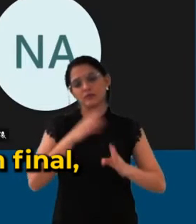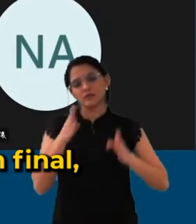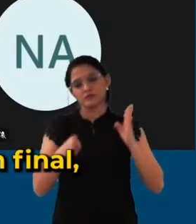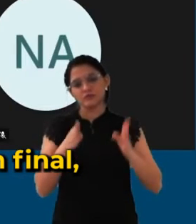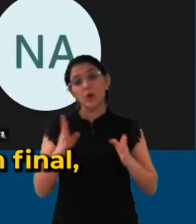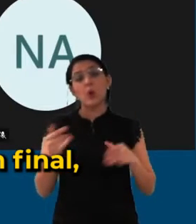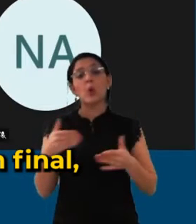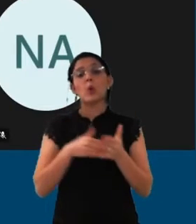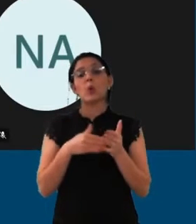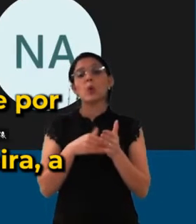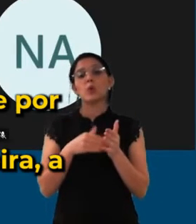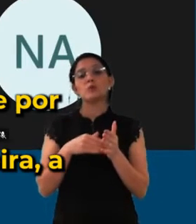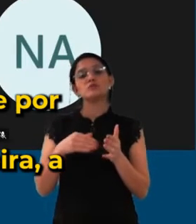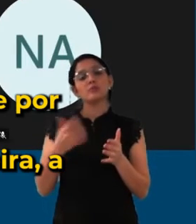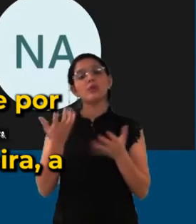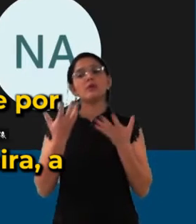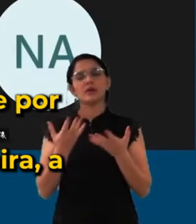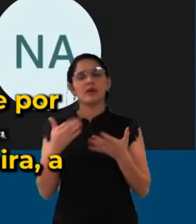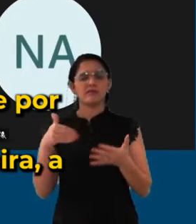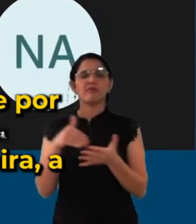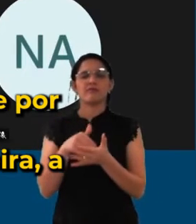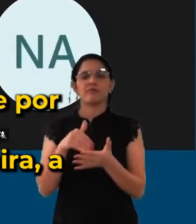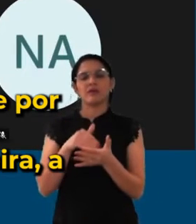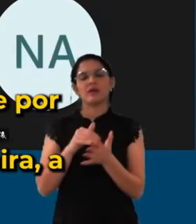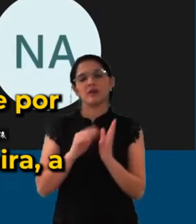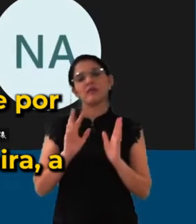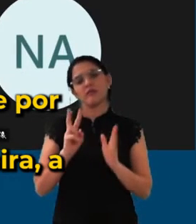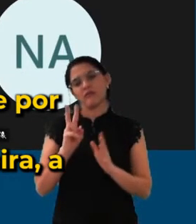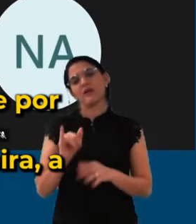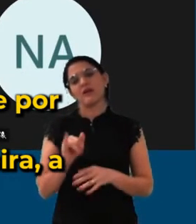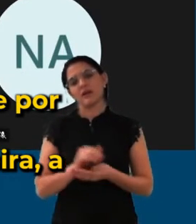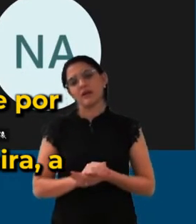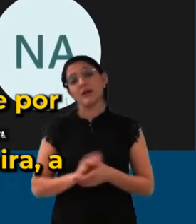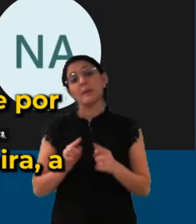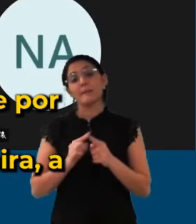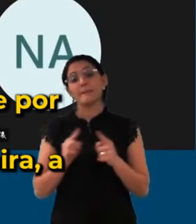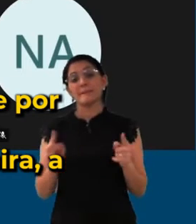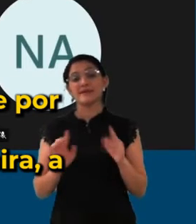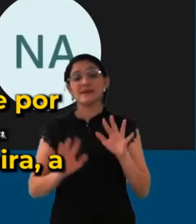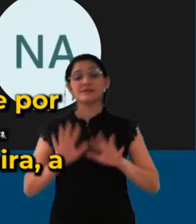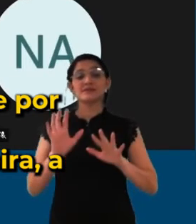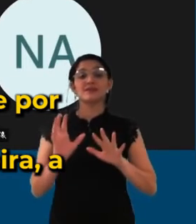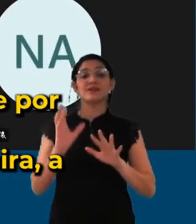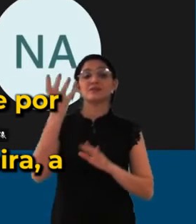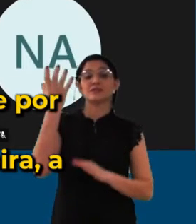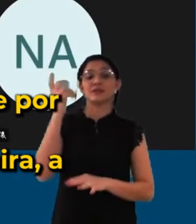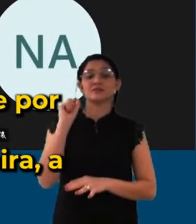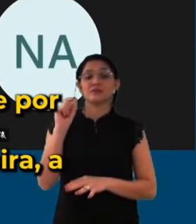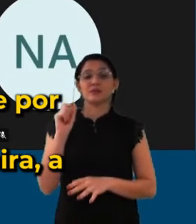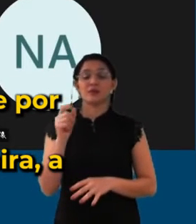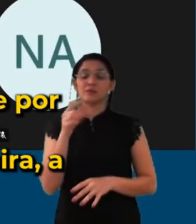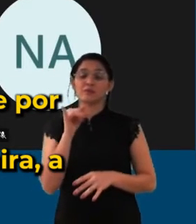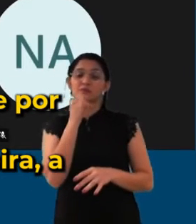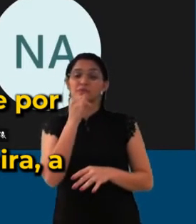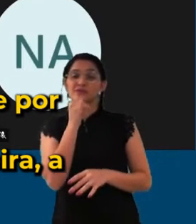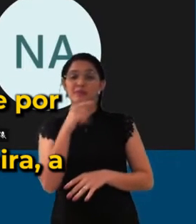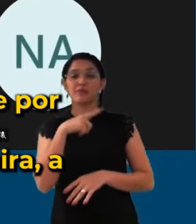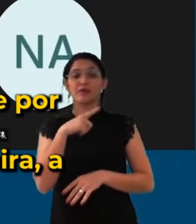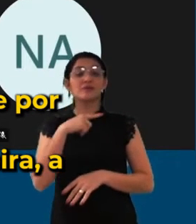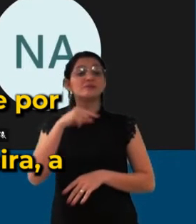final, creio eu, mas a questão da impossibilidade técnica é por isso, porque a gente não tinha finalizado,